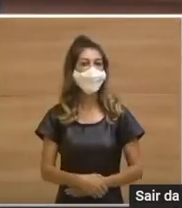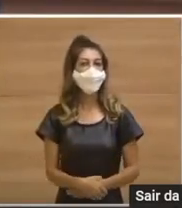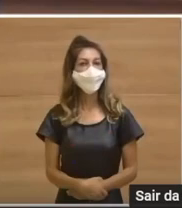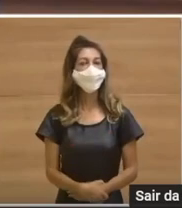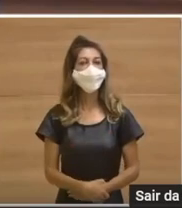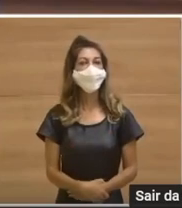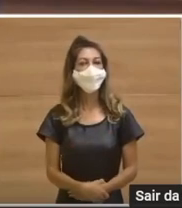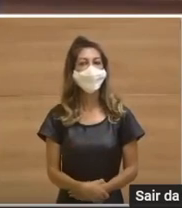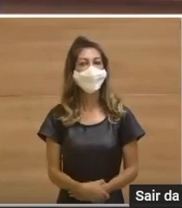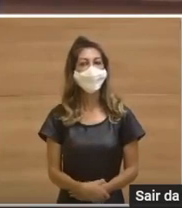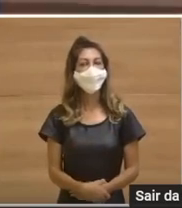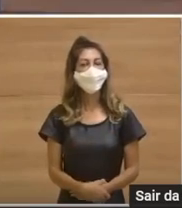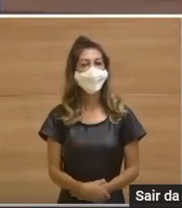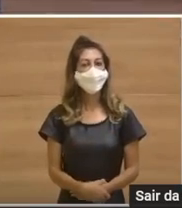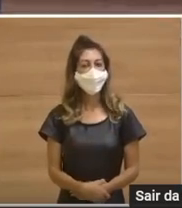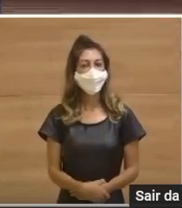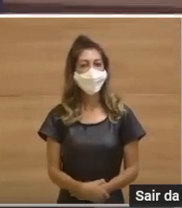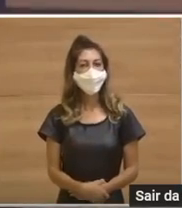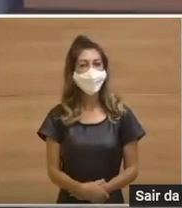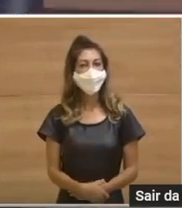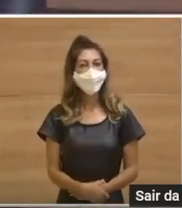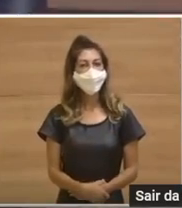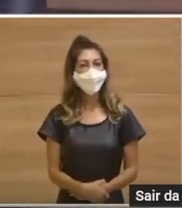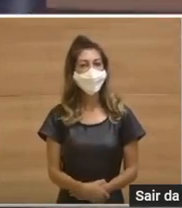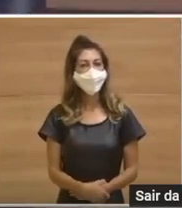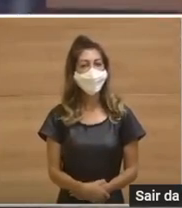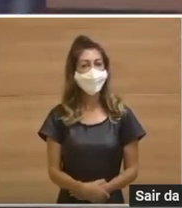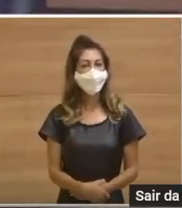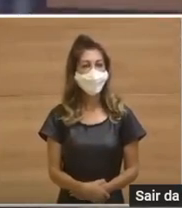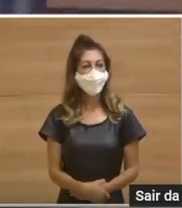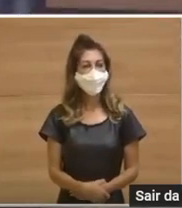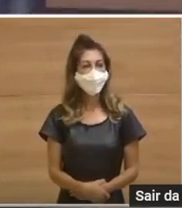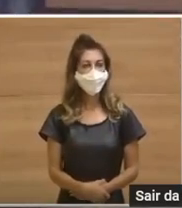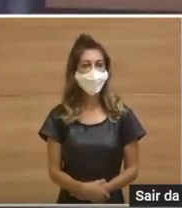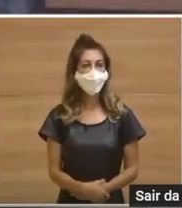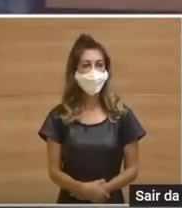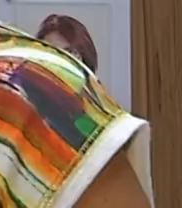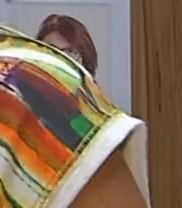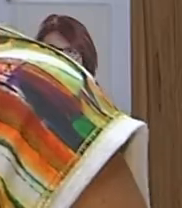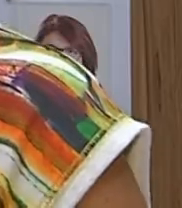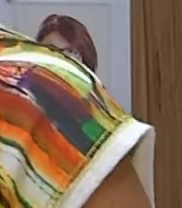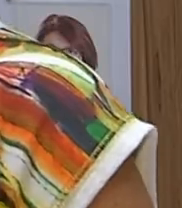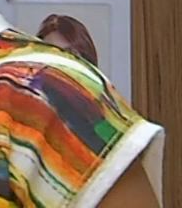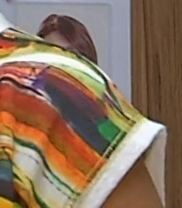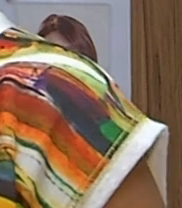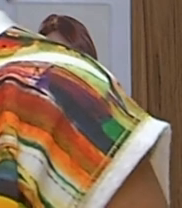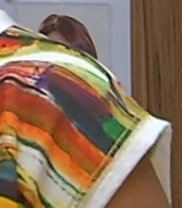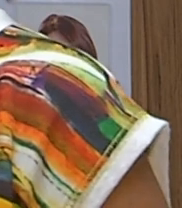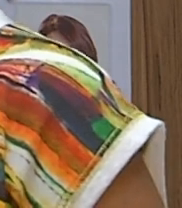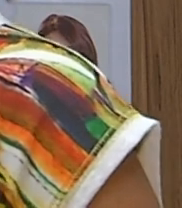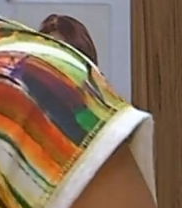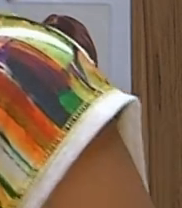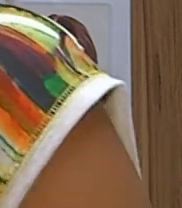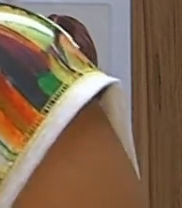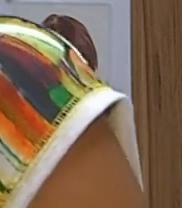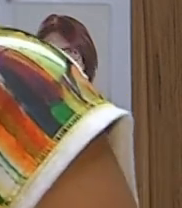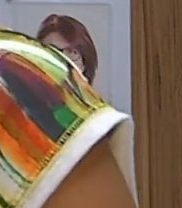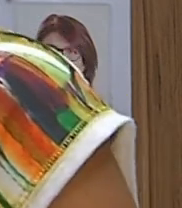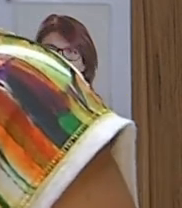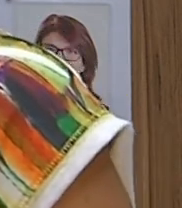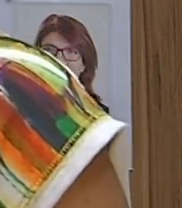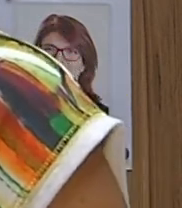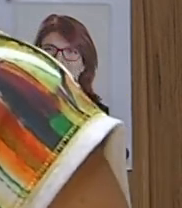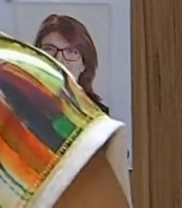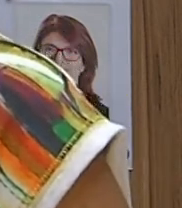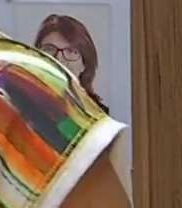Rameira, proponente da homenagem, que teve aprovação unânime. Fazem exatamente 27 anos que eu estou aqui em Pato Branco e a Rose sempre